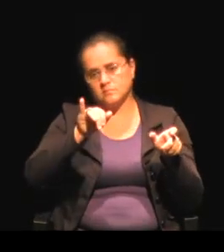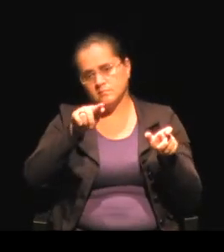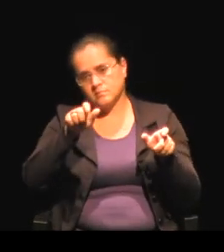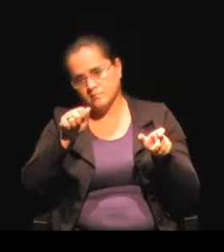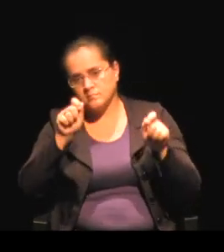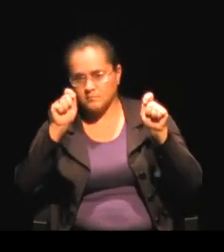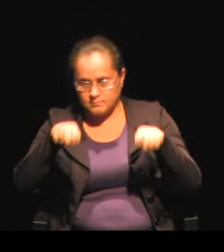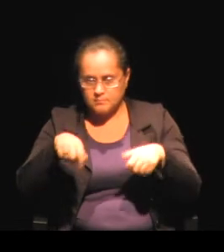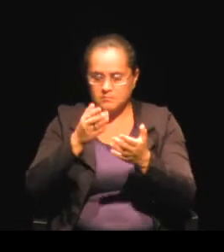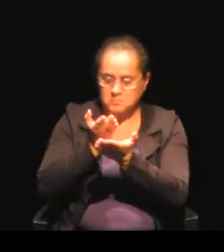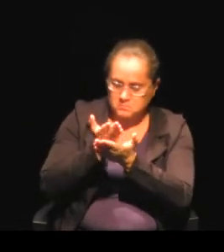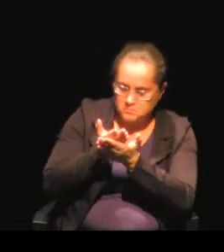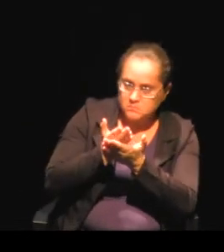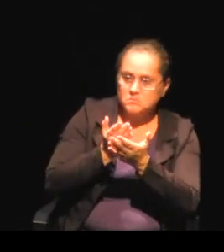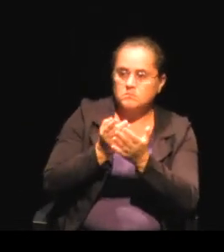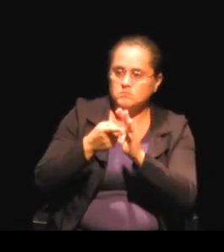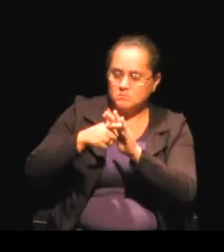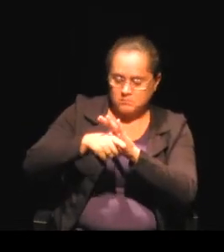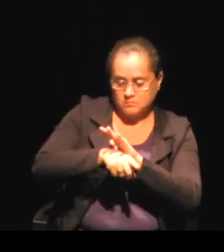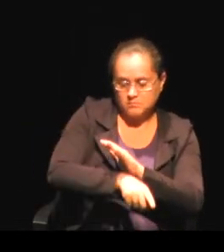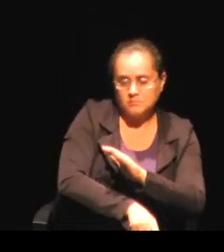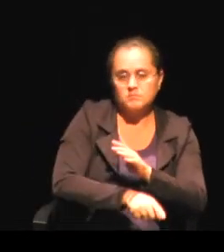né, para a convivência das pessoas.